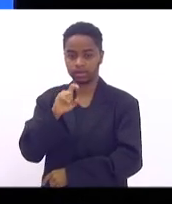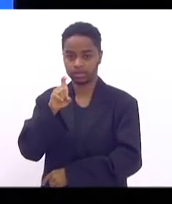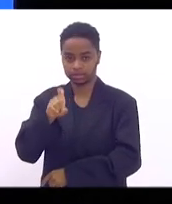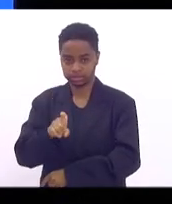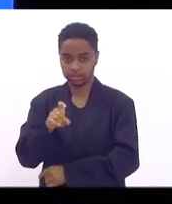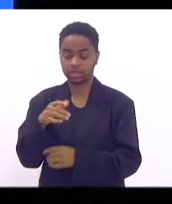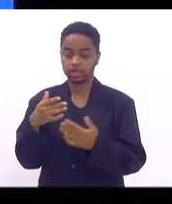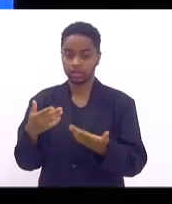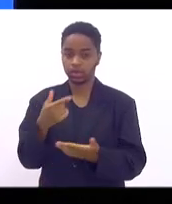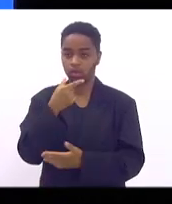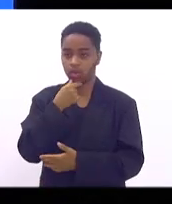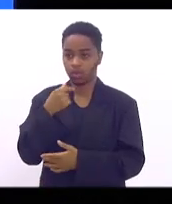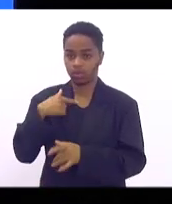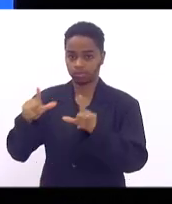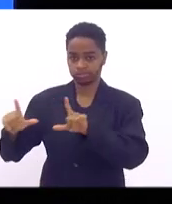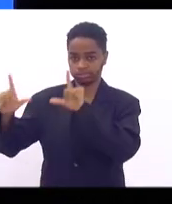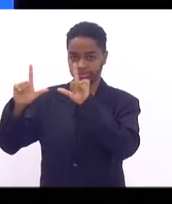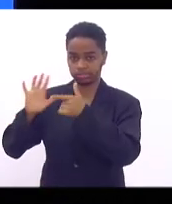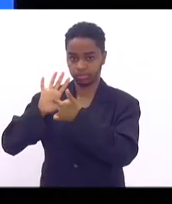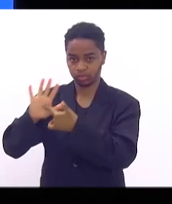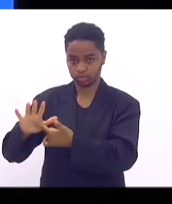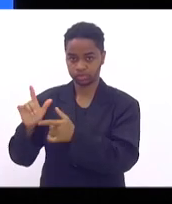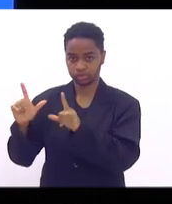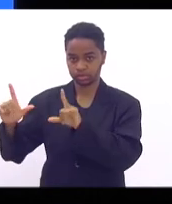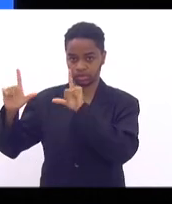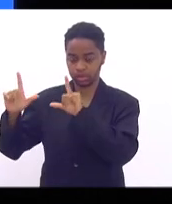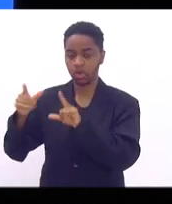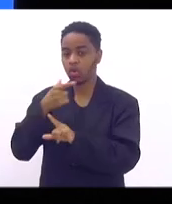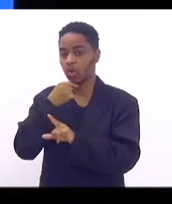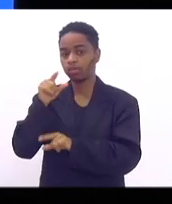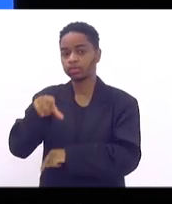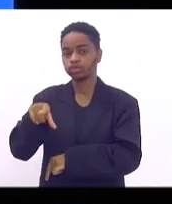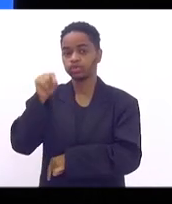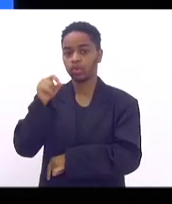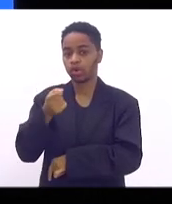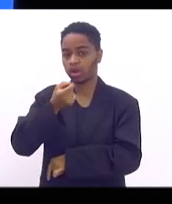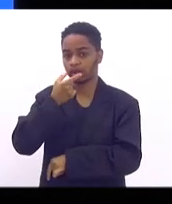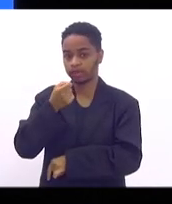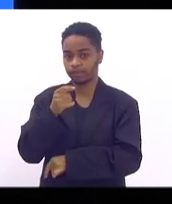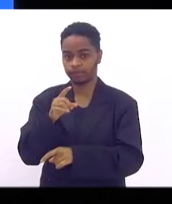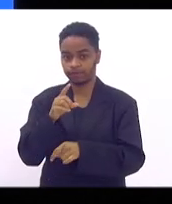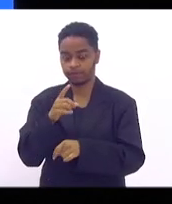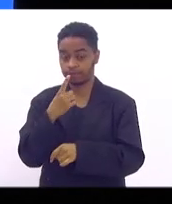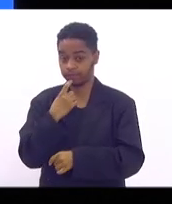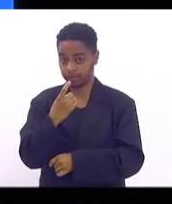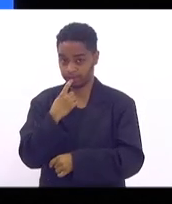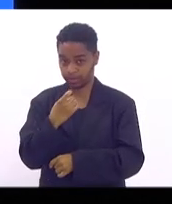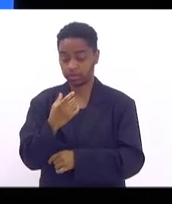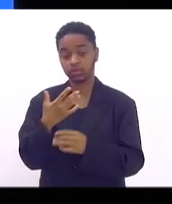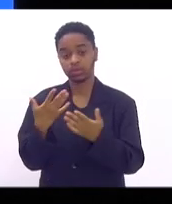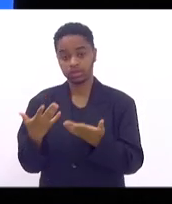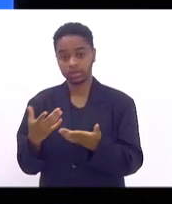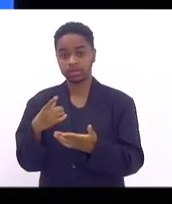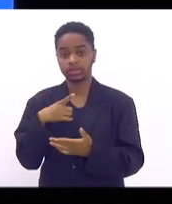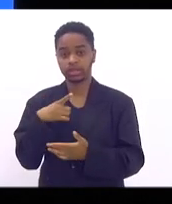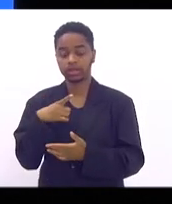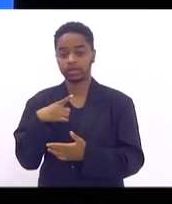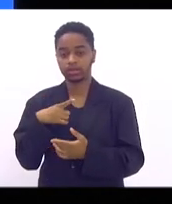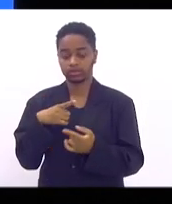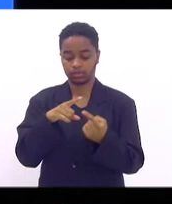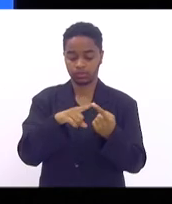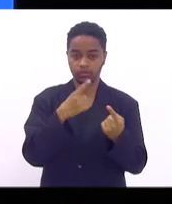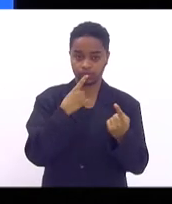nessa cena que eu coloquei ali, ele tem que escolher a pílula vermelha, que é entre a pílula vermelha e a pílula